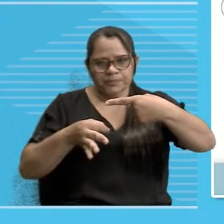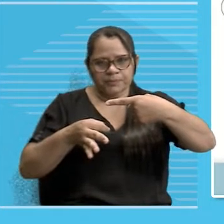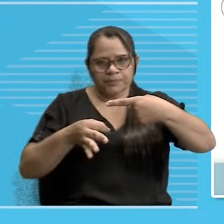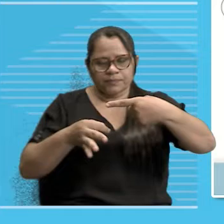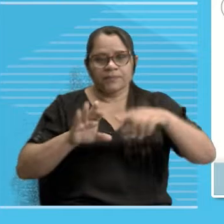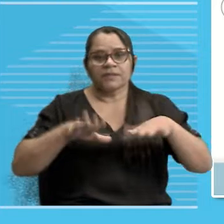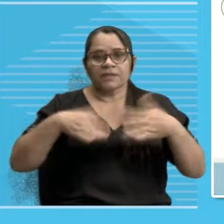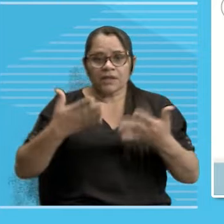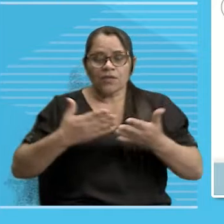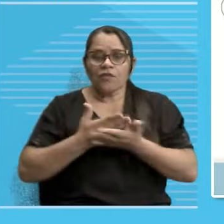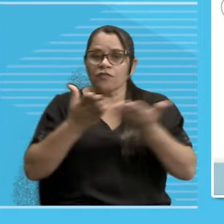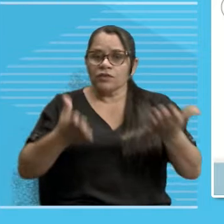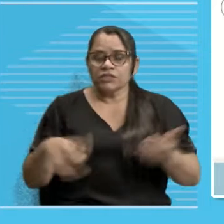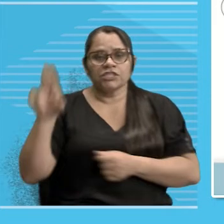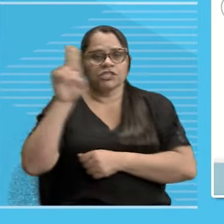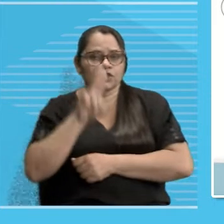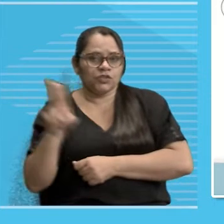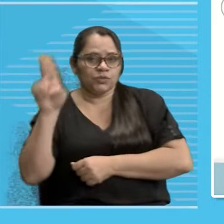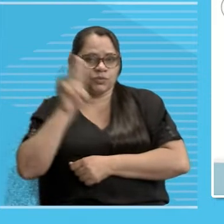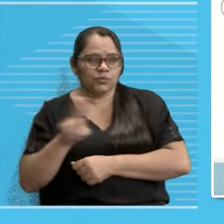Então, você vai utilizar